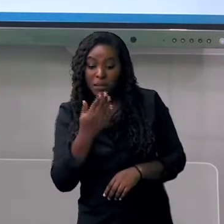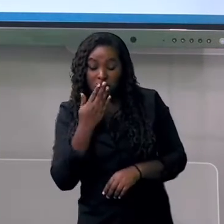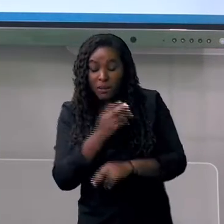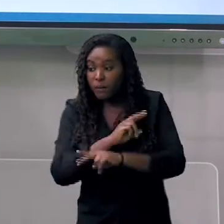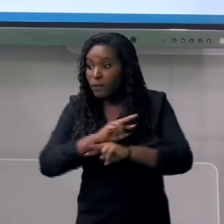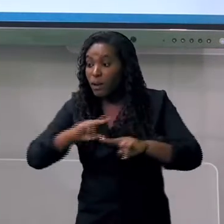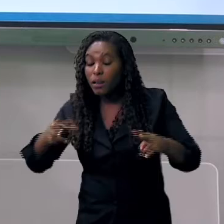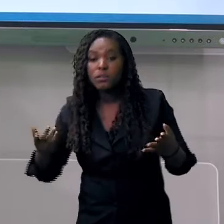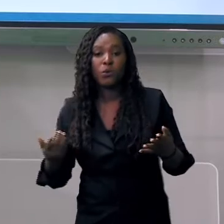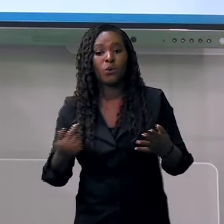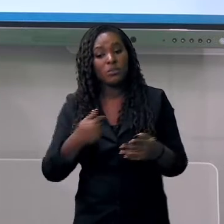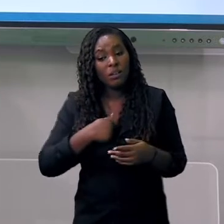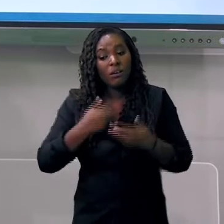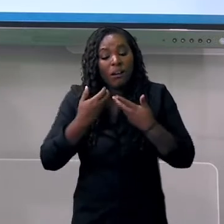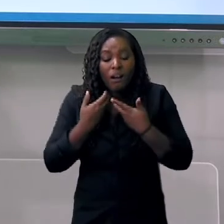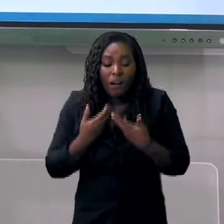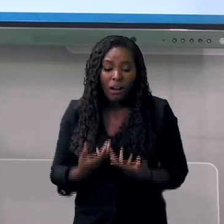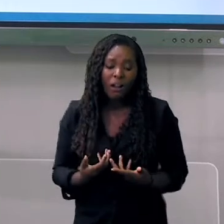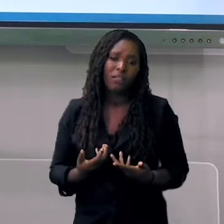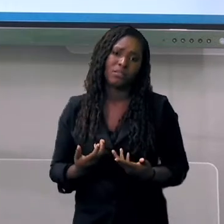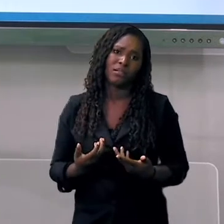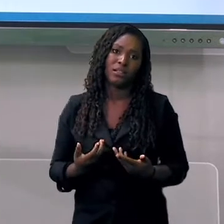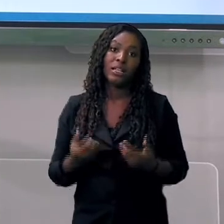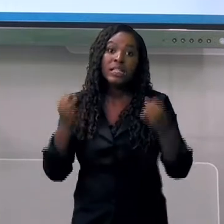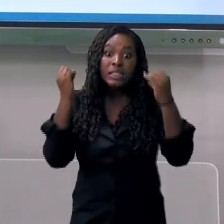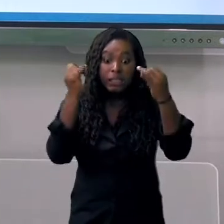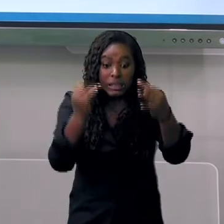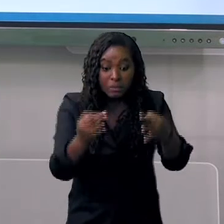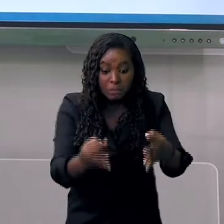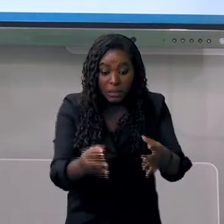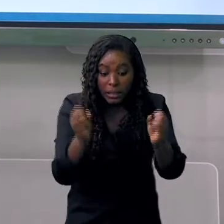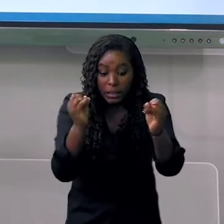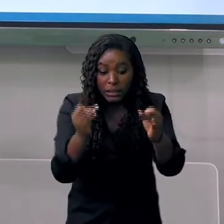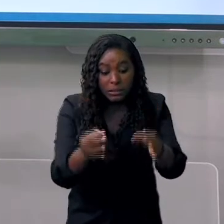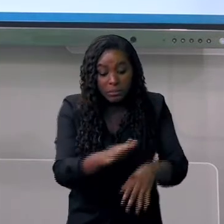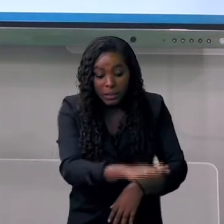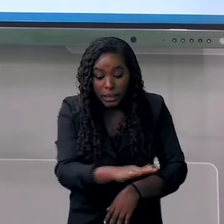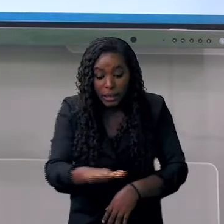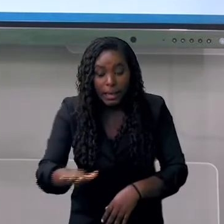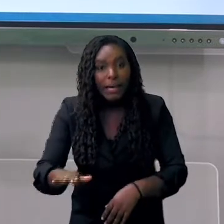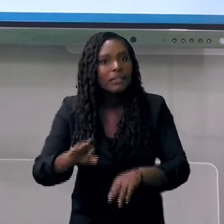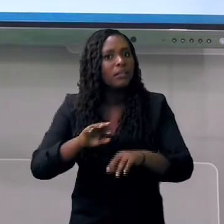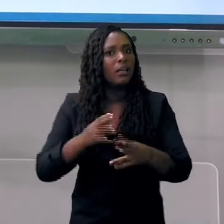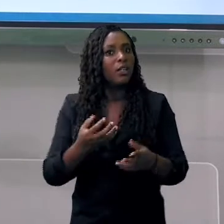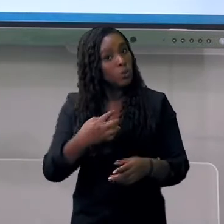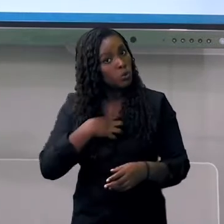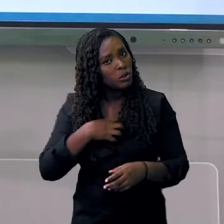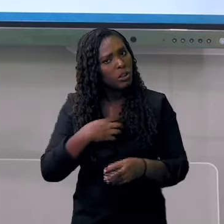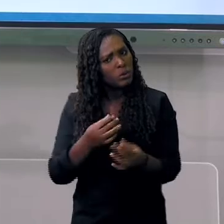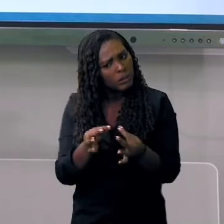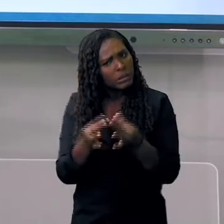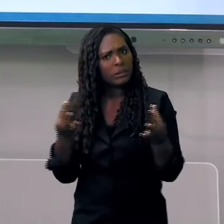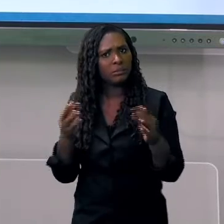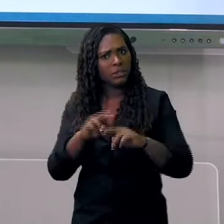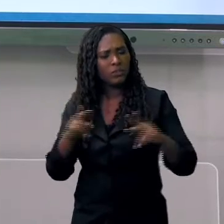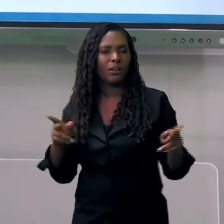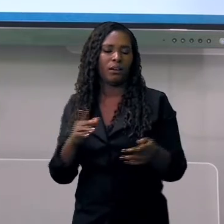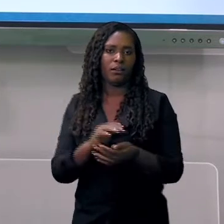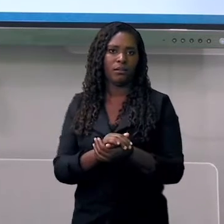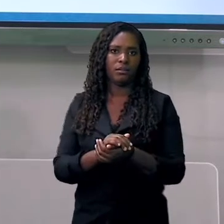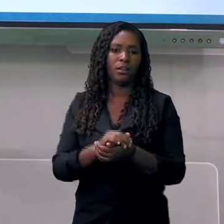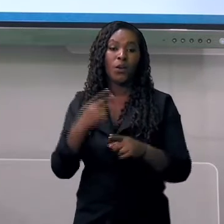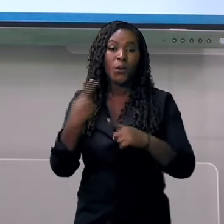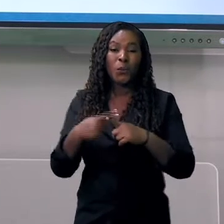formas de ser para ela, isso pode afetar a forma como as outras crianças a enxergam ou ainda